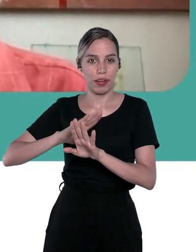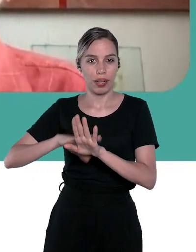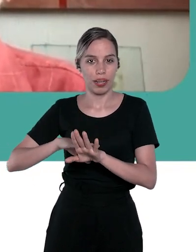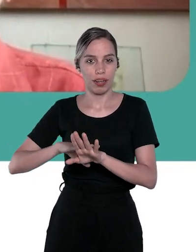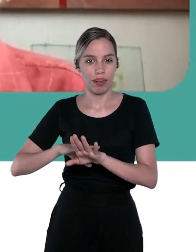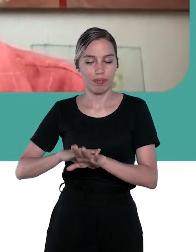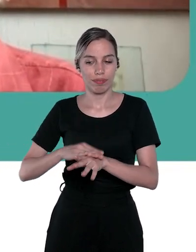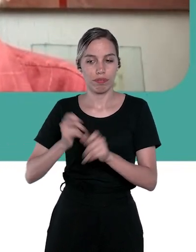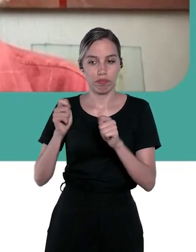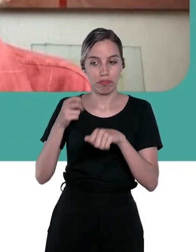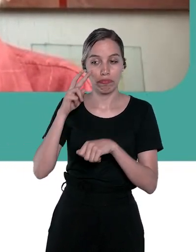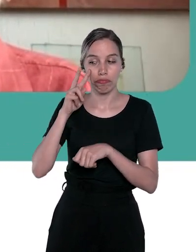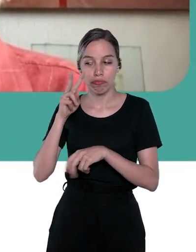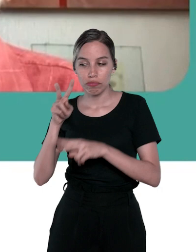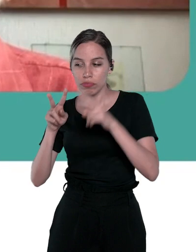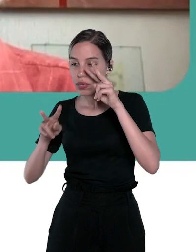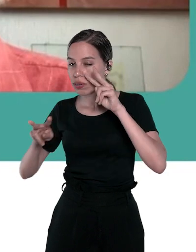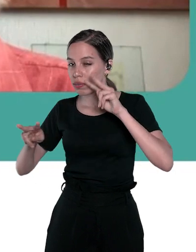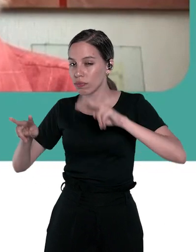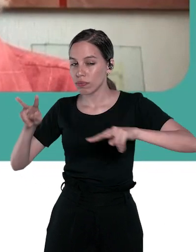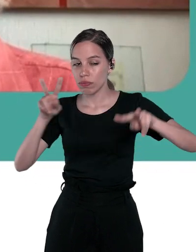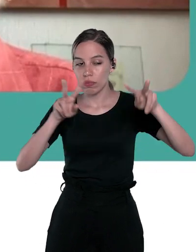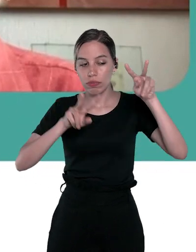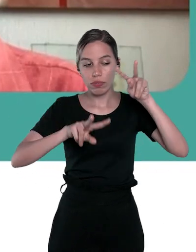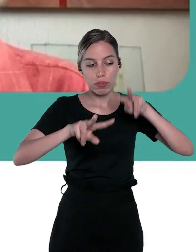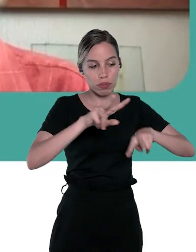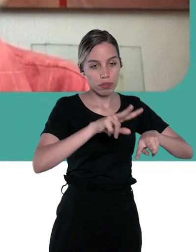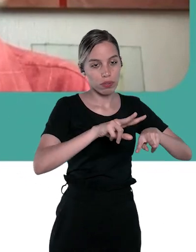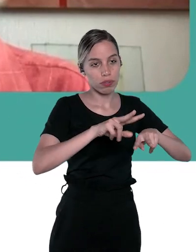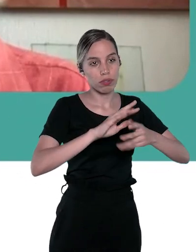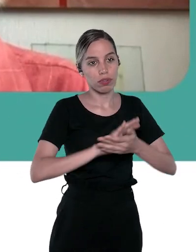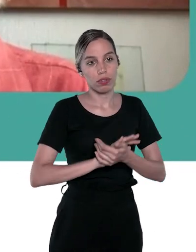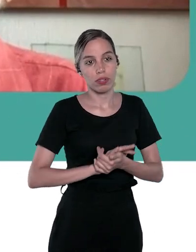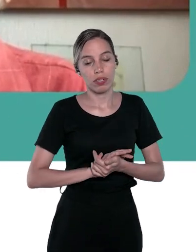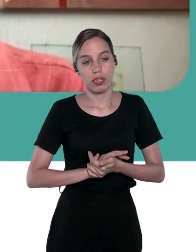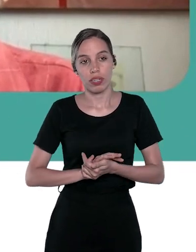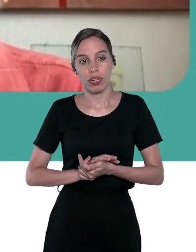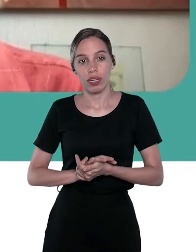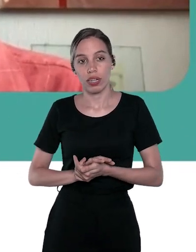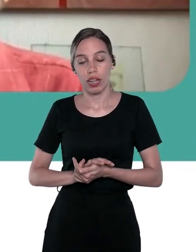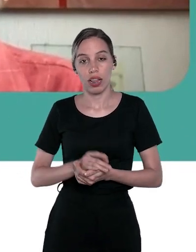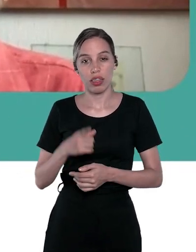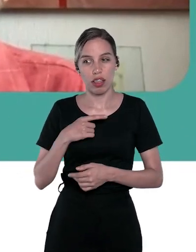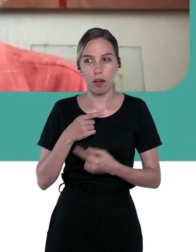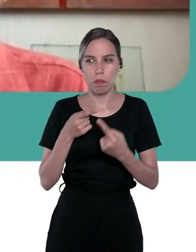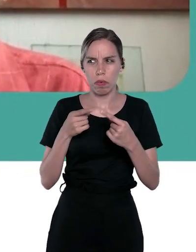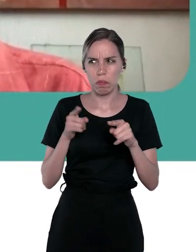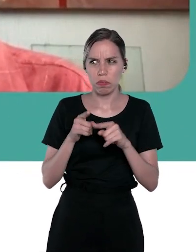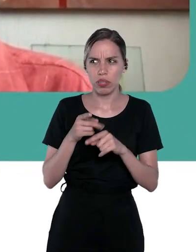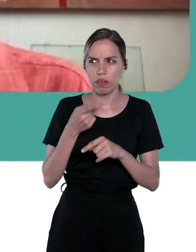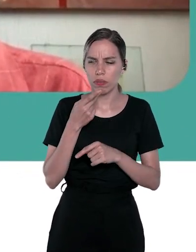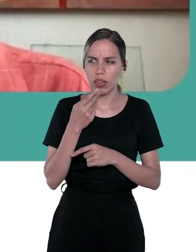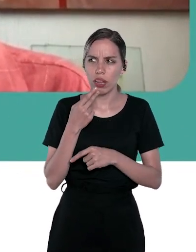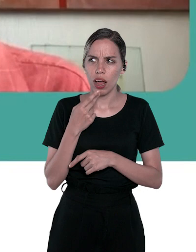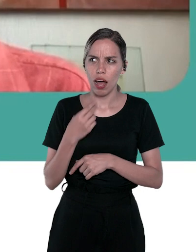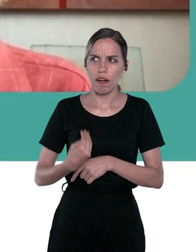Aquele bordão aí mas parece que é do Paulinho da Viola. A vida não é só isso que se